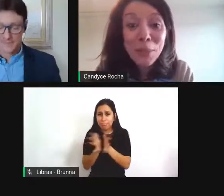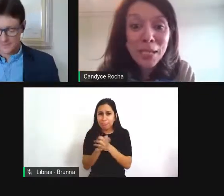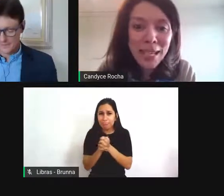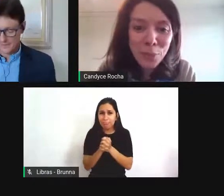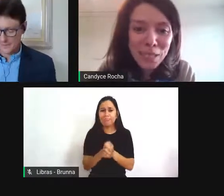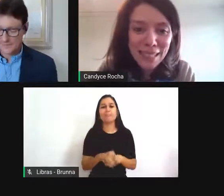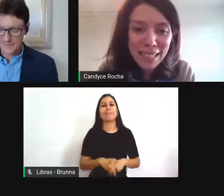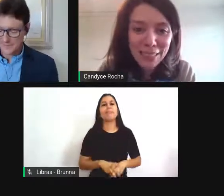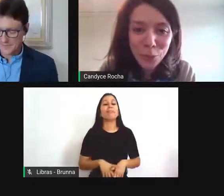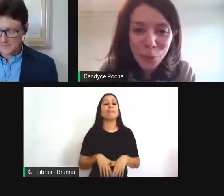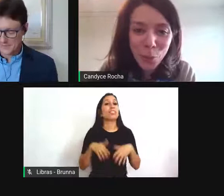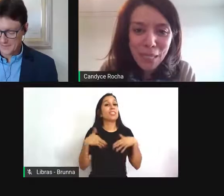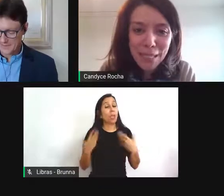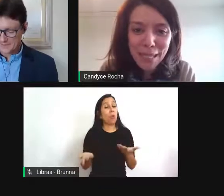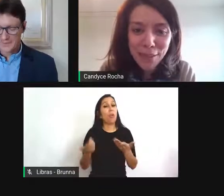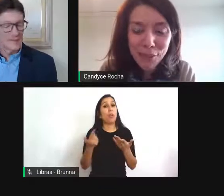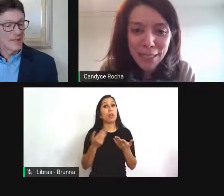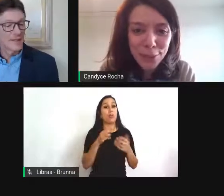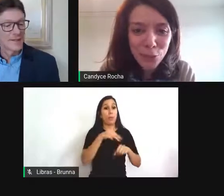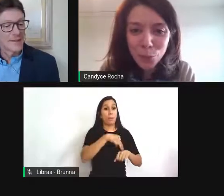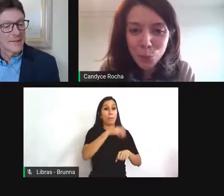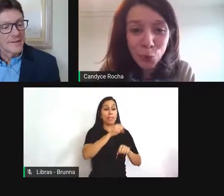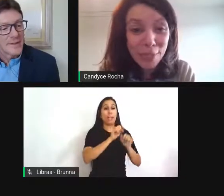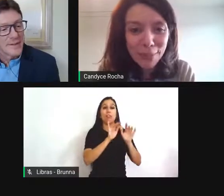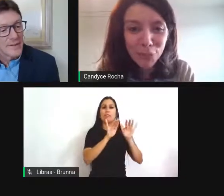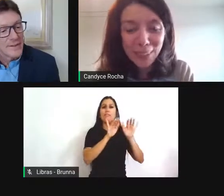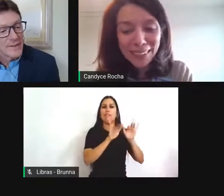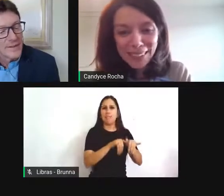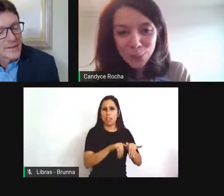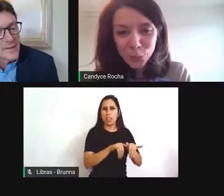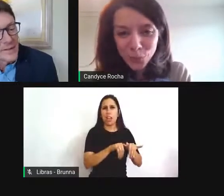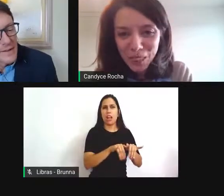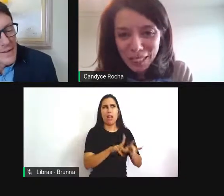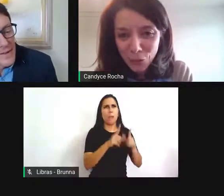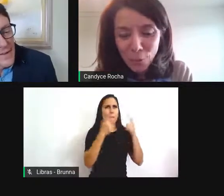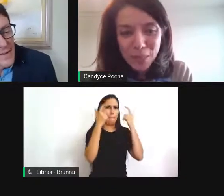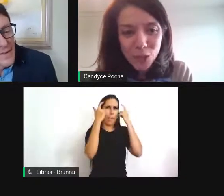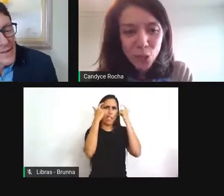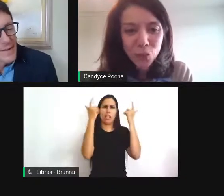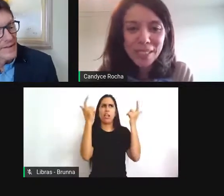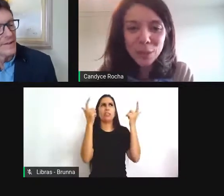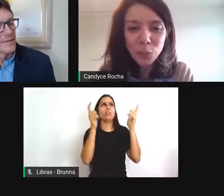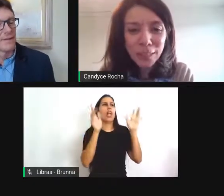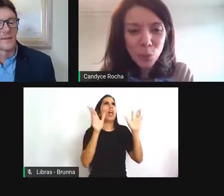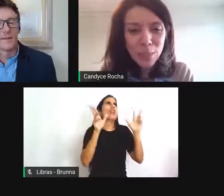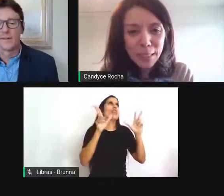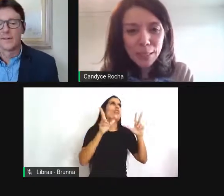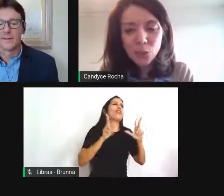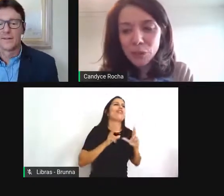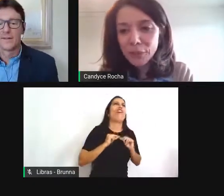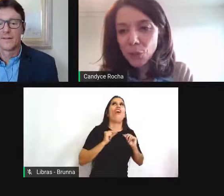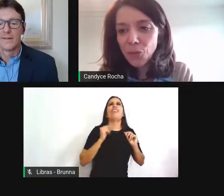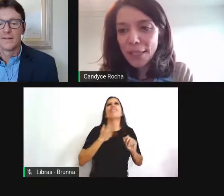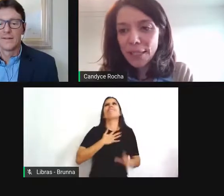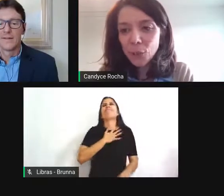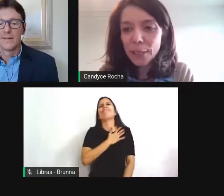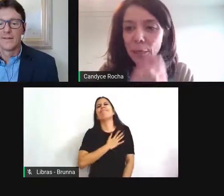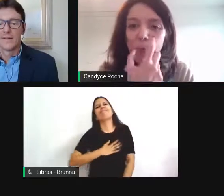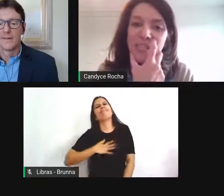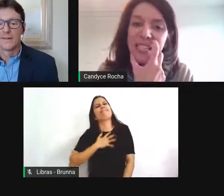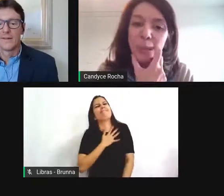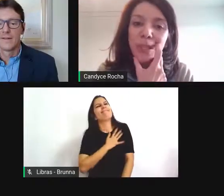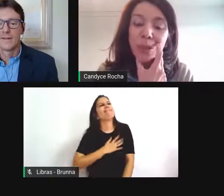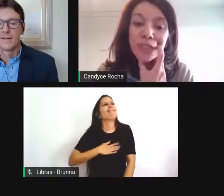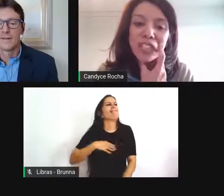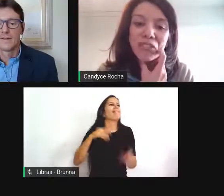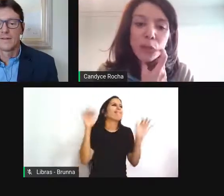assim, quando eu terminei o mestrado, eu pensava nossa, foi uma satisfação tão grande, eu estava tão feliz com